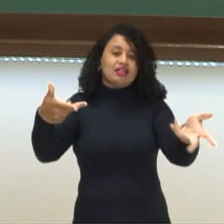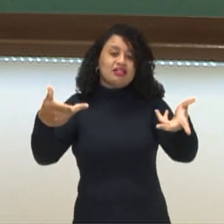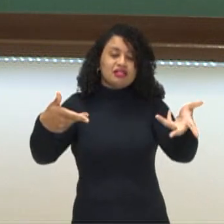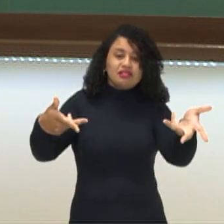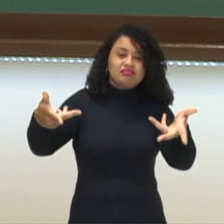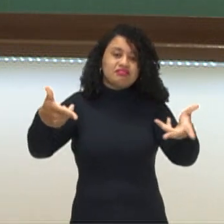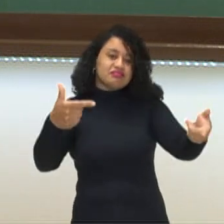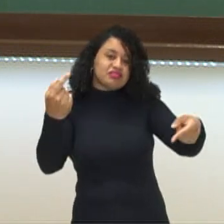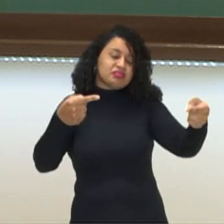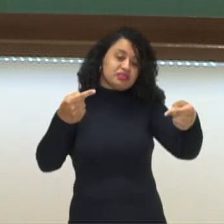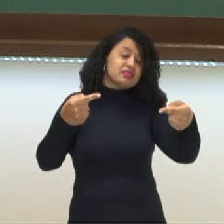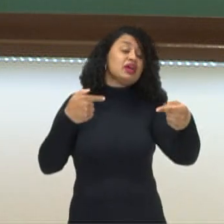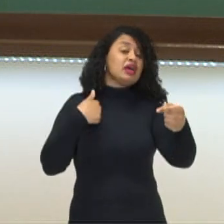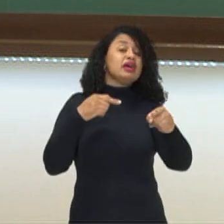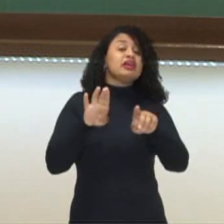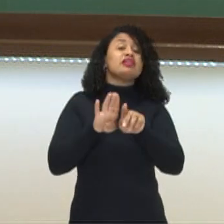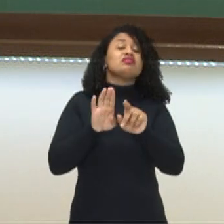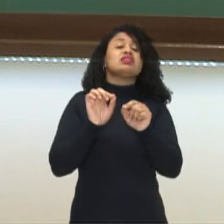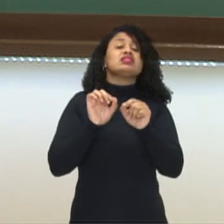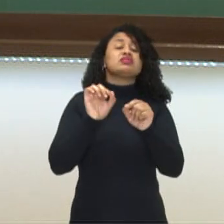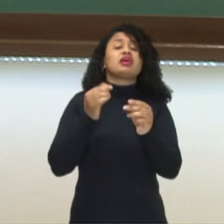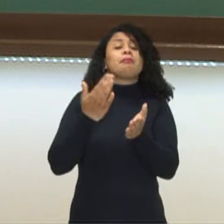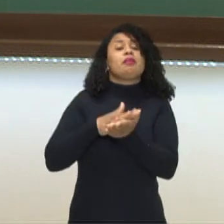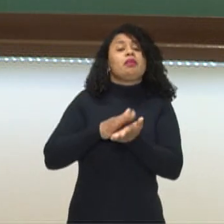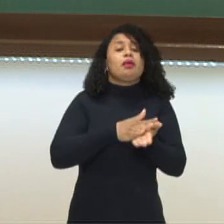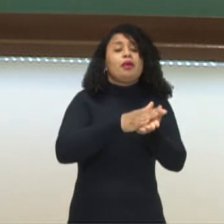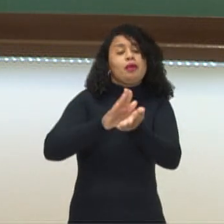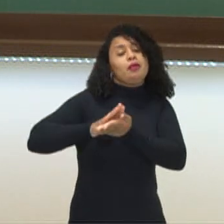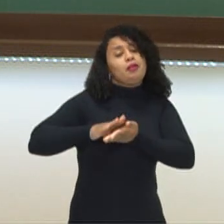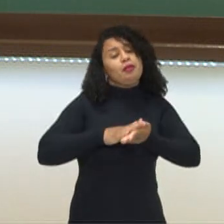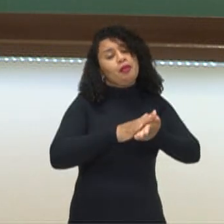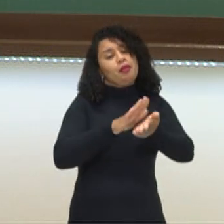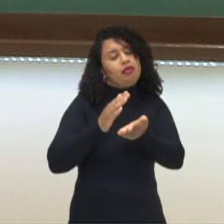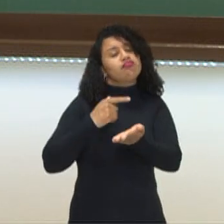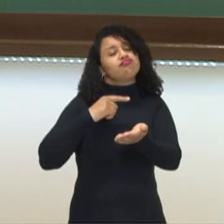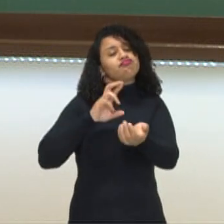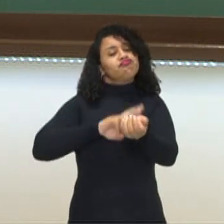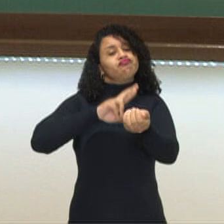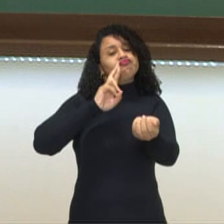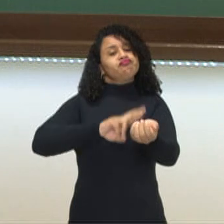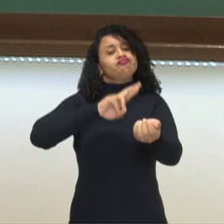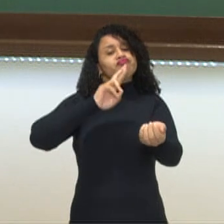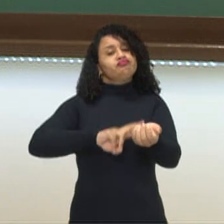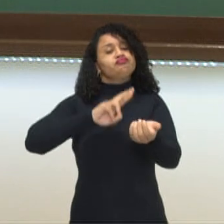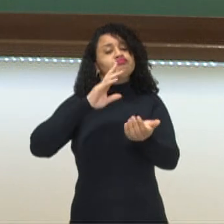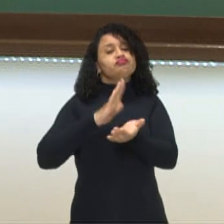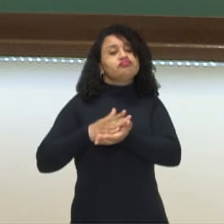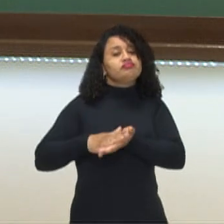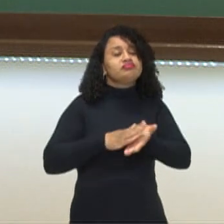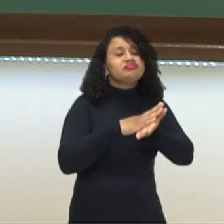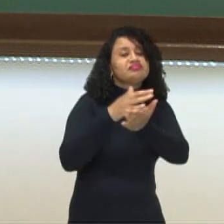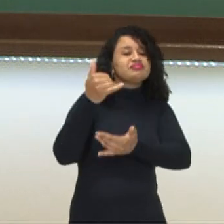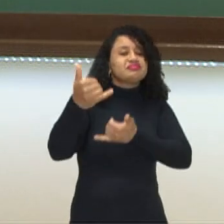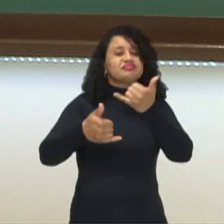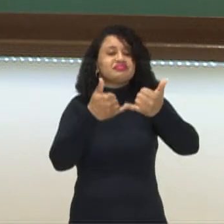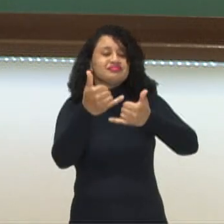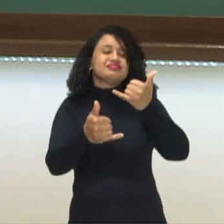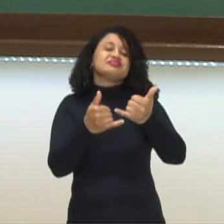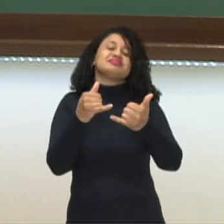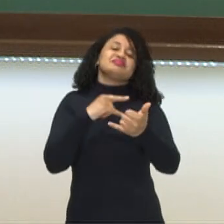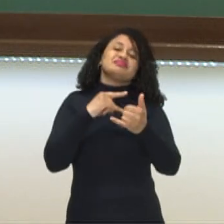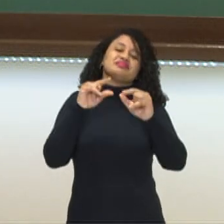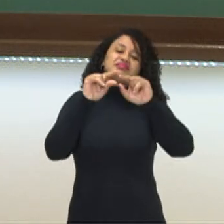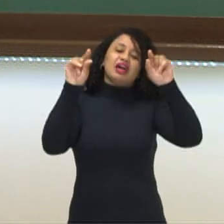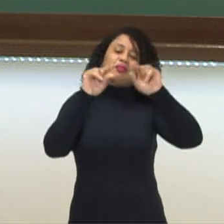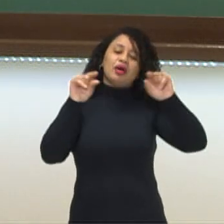muito legal. E ao som do pandeiro, né? O pandeiro vai ali dando o ritmo, né? Dessa brincadeira, dessas